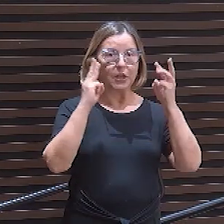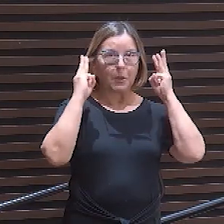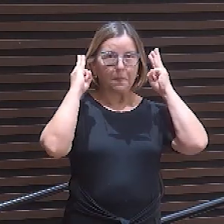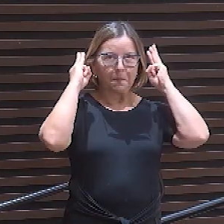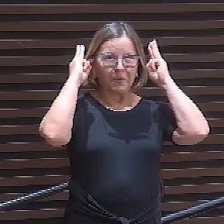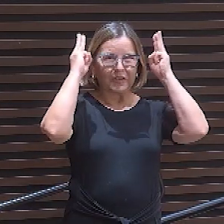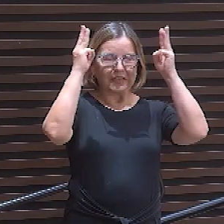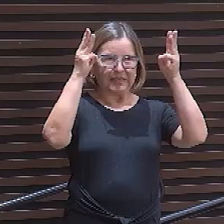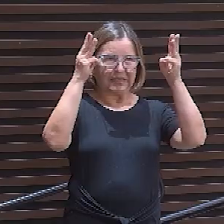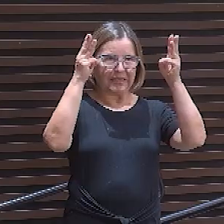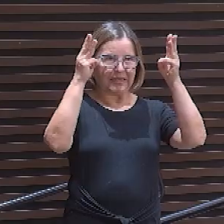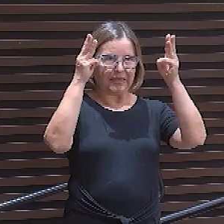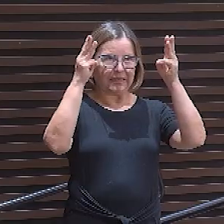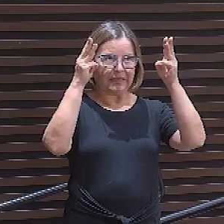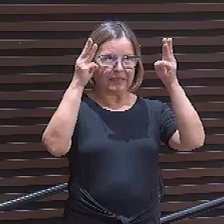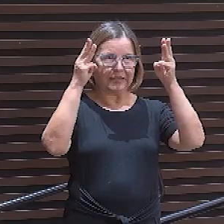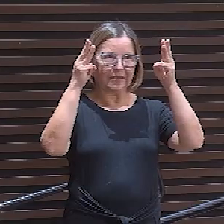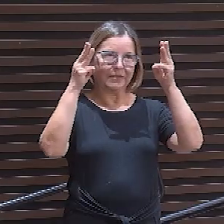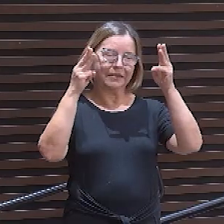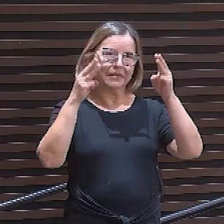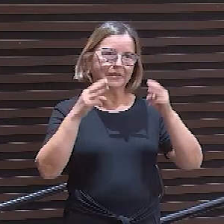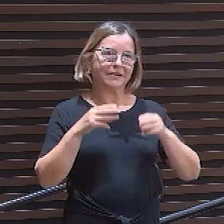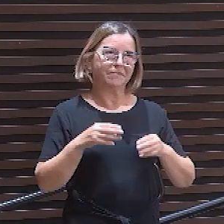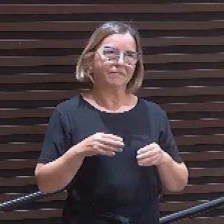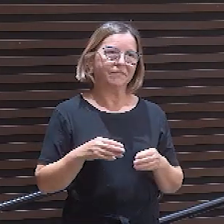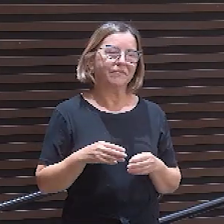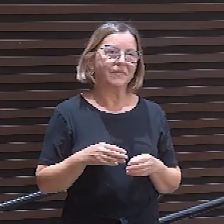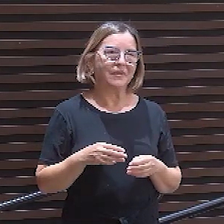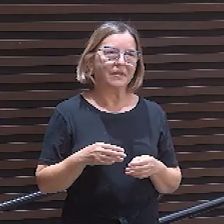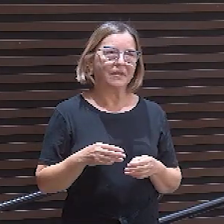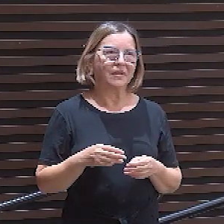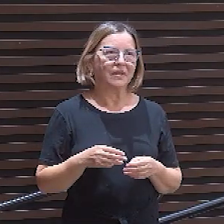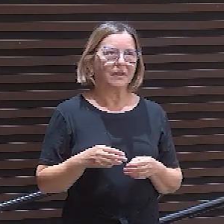vergonha por causa de Cristo